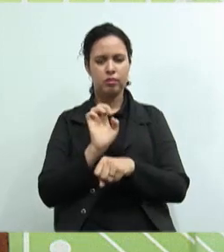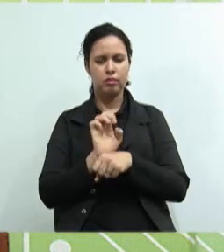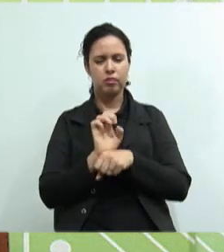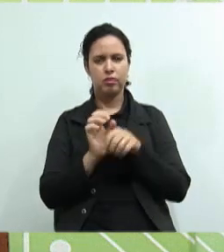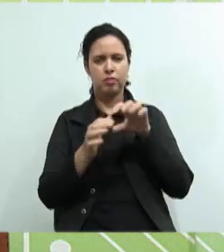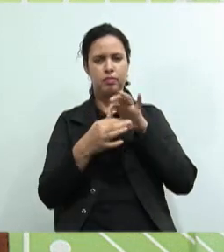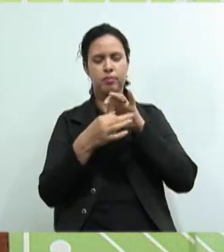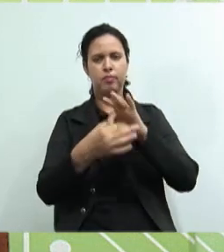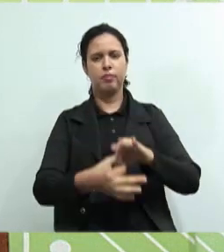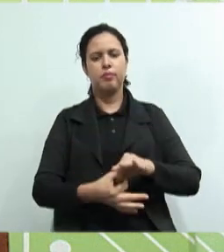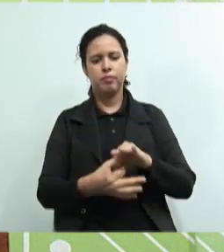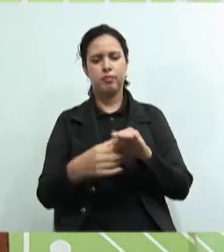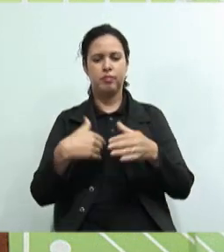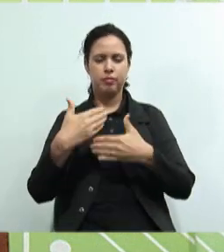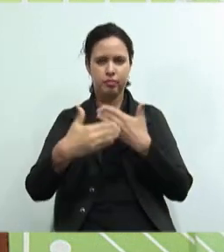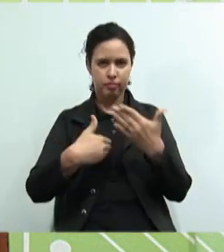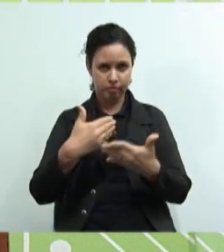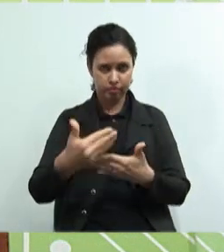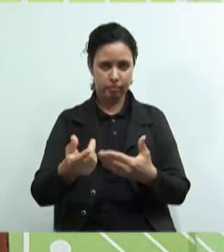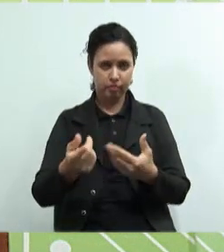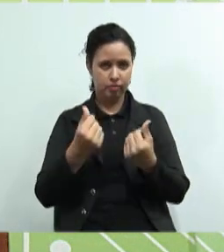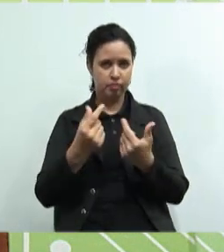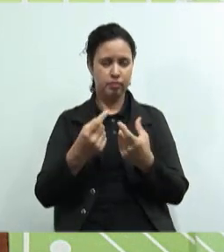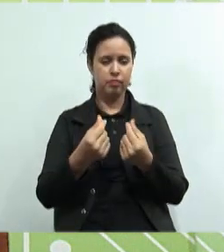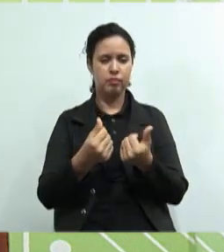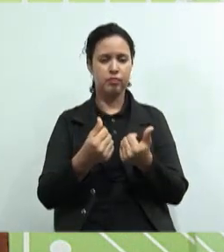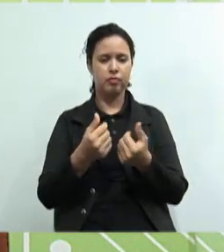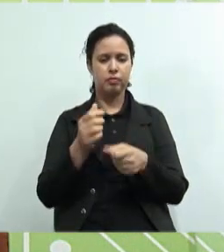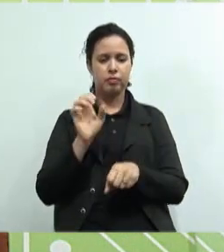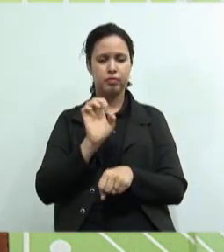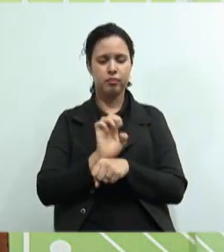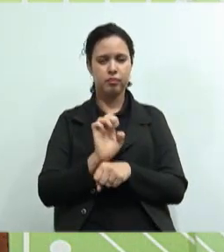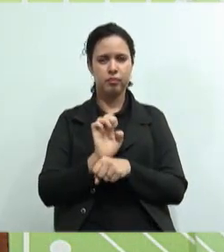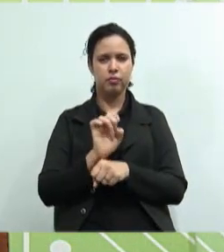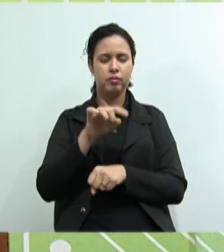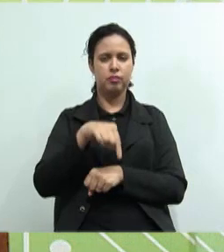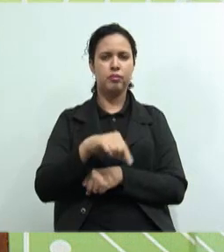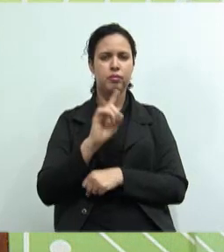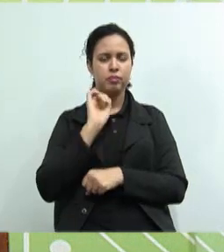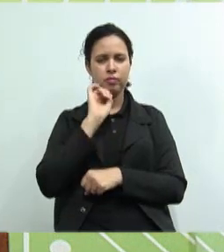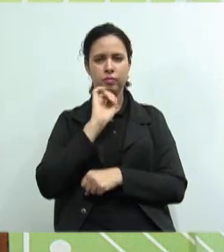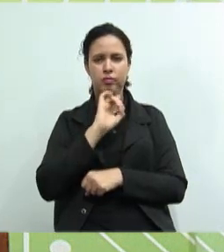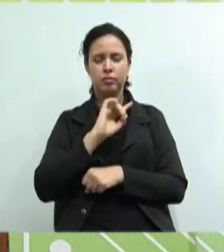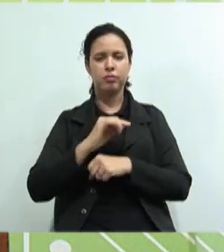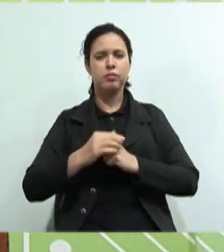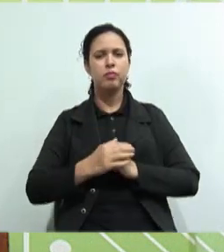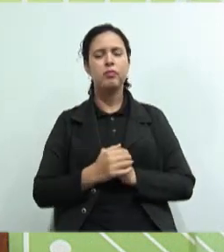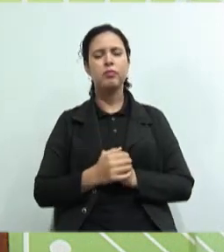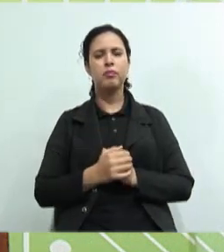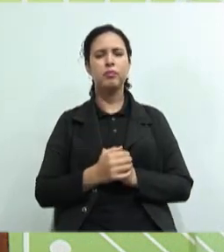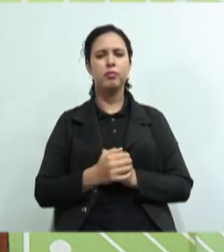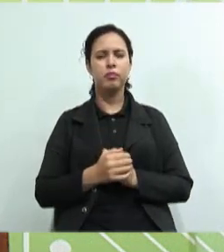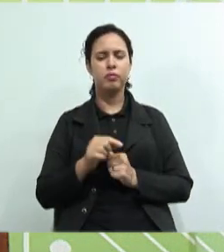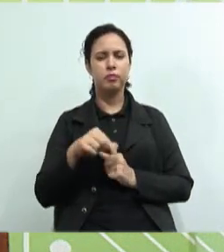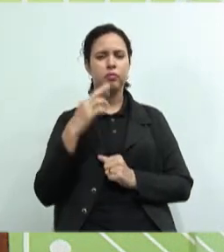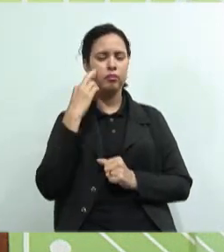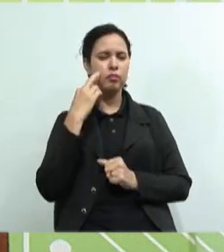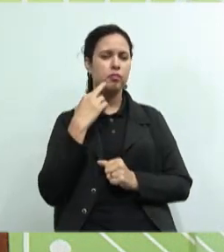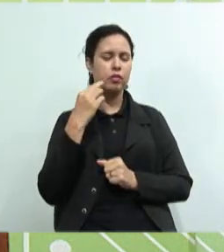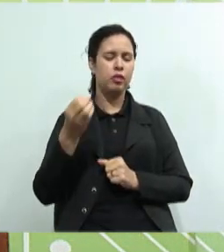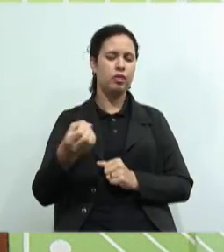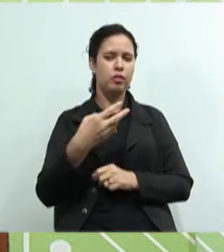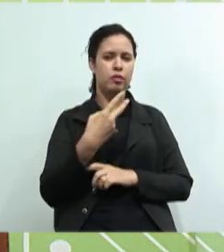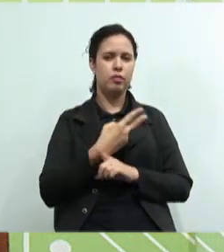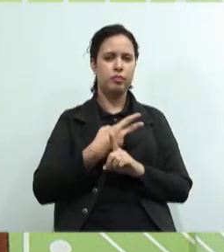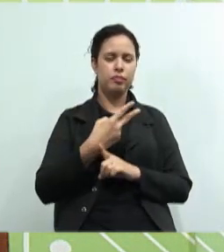ligado a aspectos de desenvolvimento econômico regional da nossa região aqui, que é uma região tão nova e que está buscando mesmo melhorar